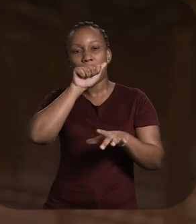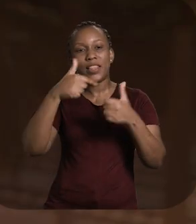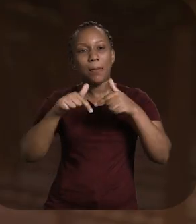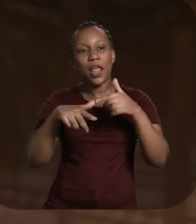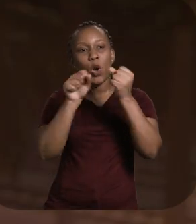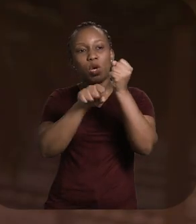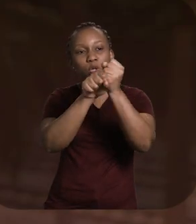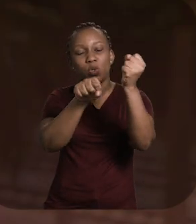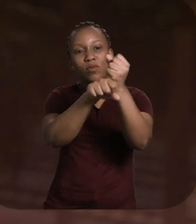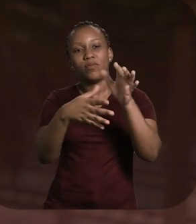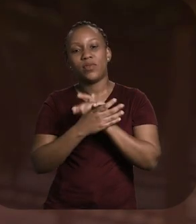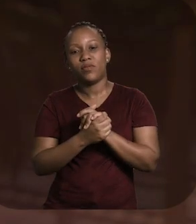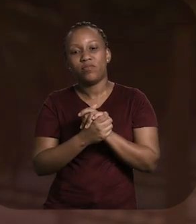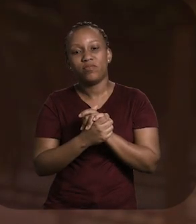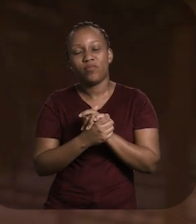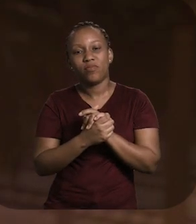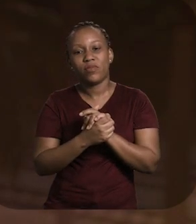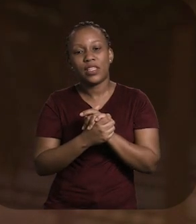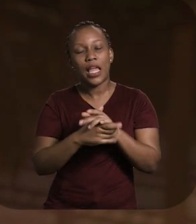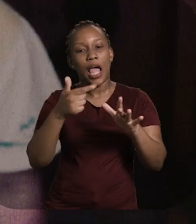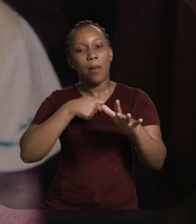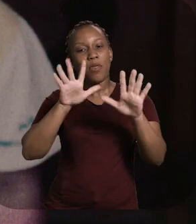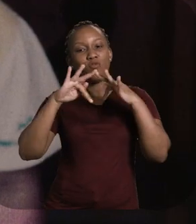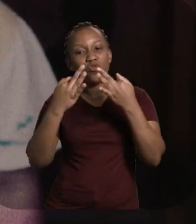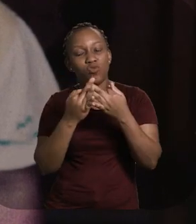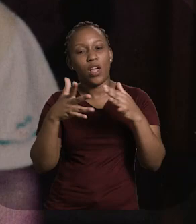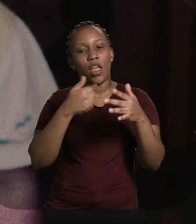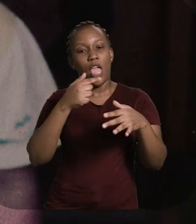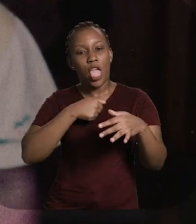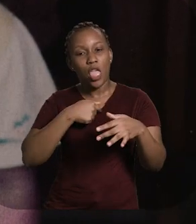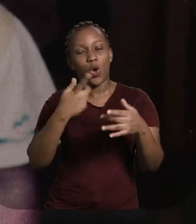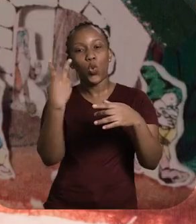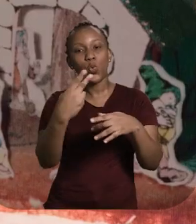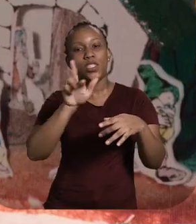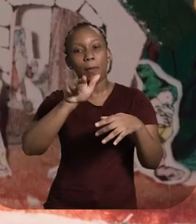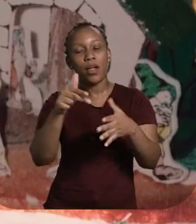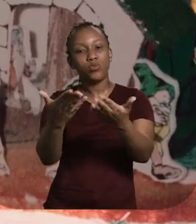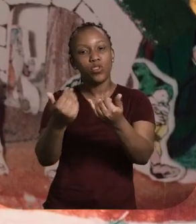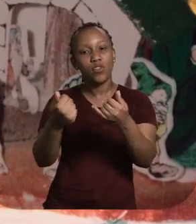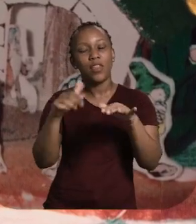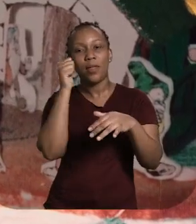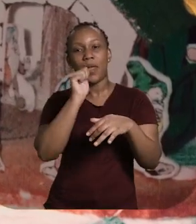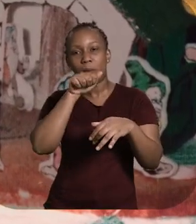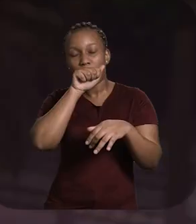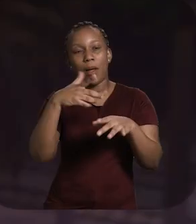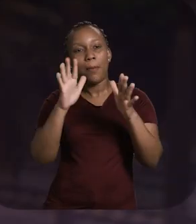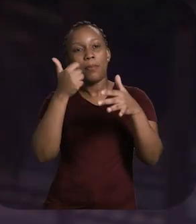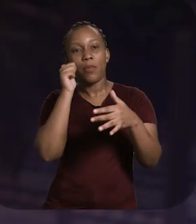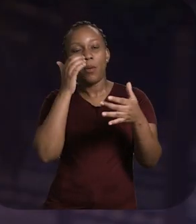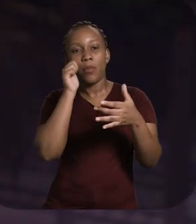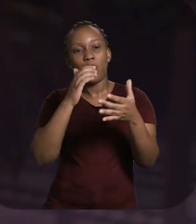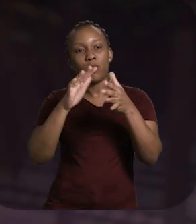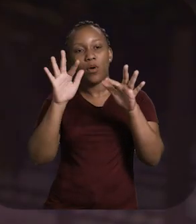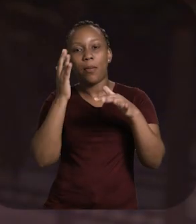mãe trabalhava com construção civil e segurança de barragens. Na minha família, éramos eu, mais duas irmãs mais novas e minha mãe. Meus